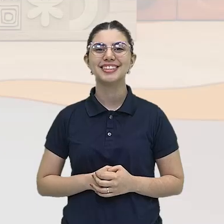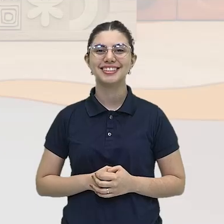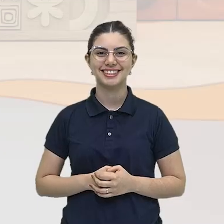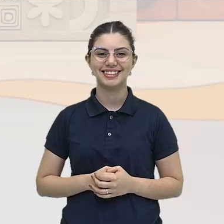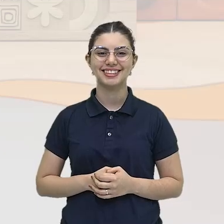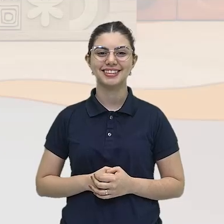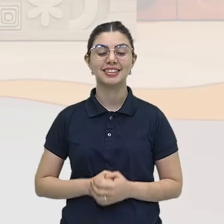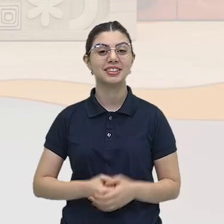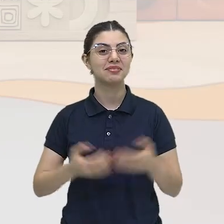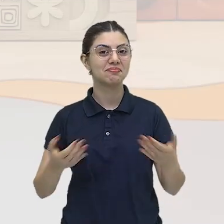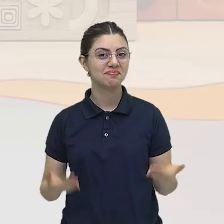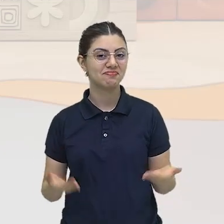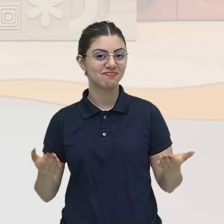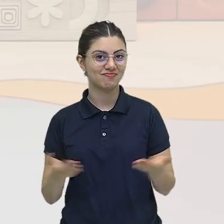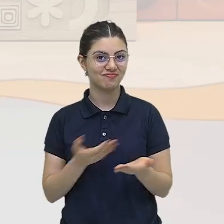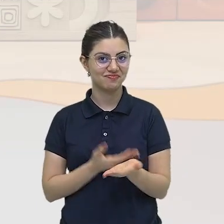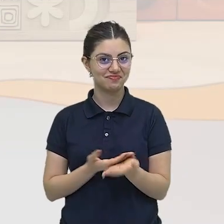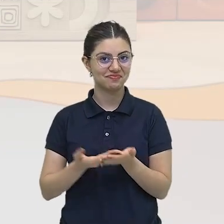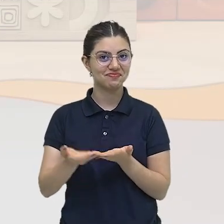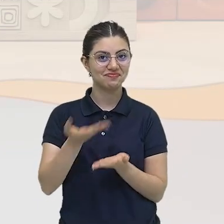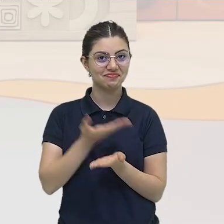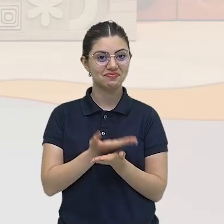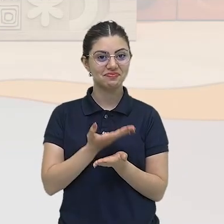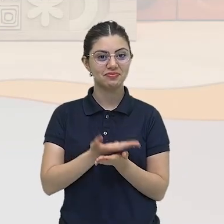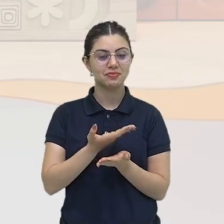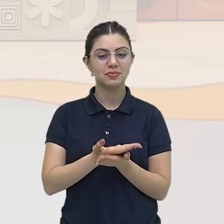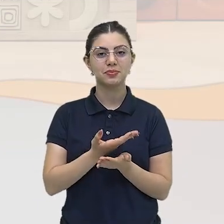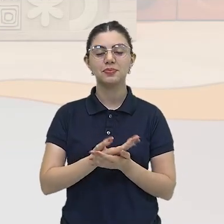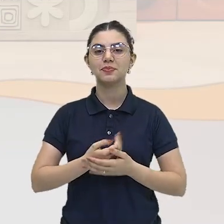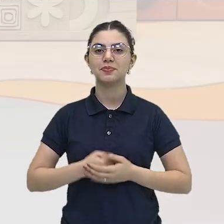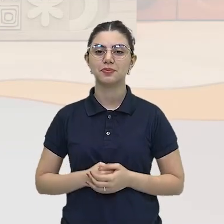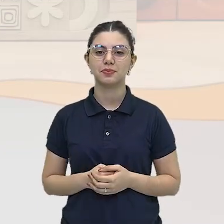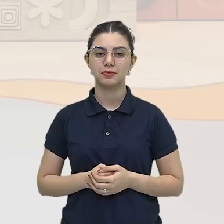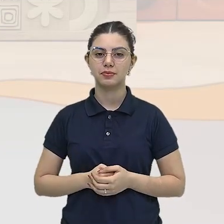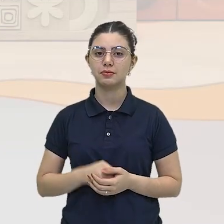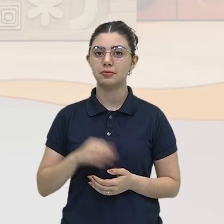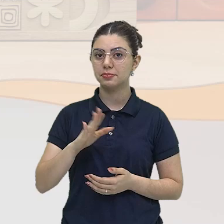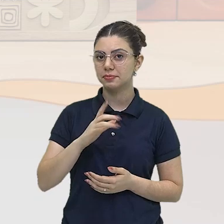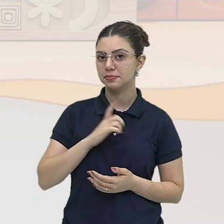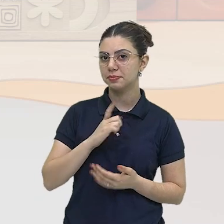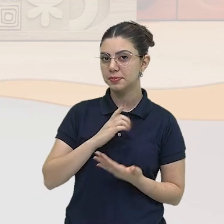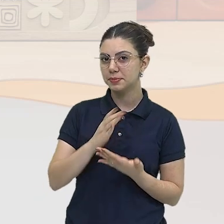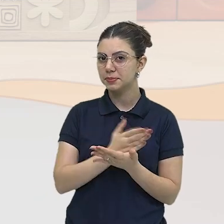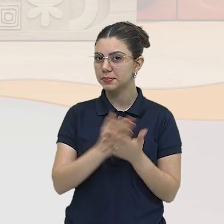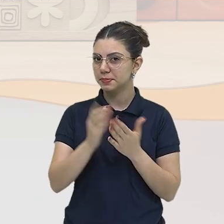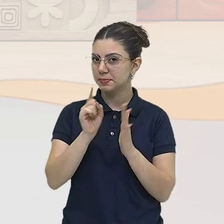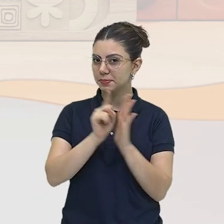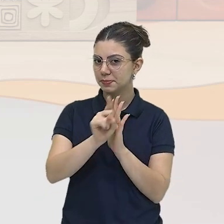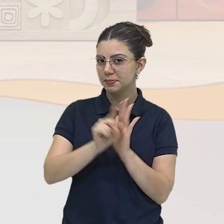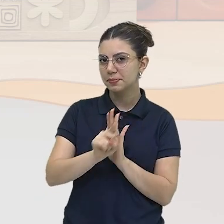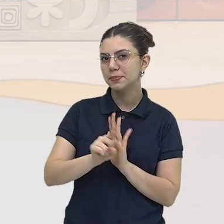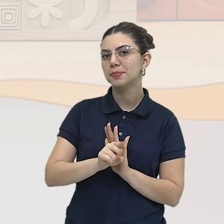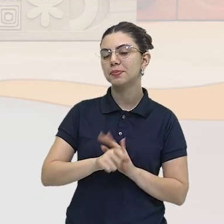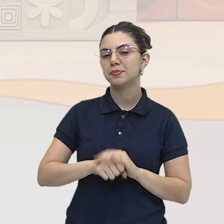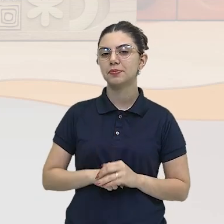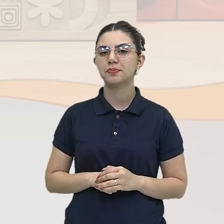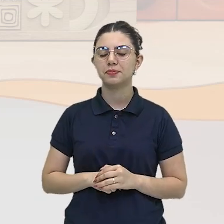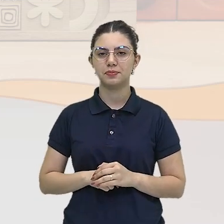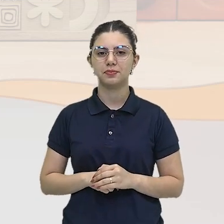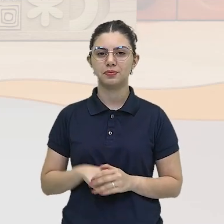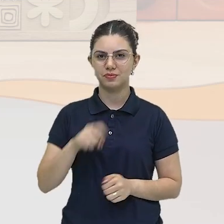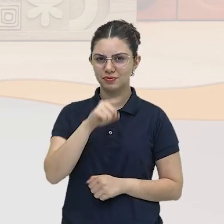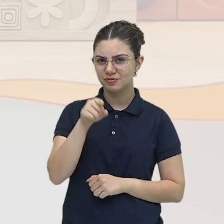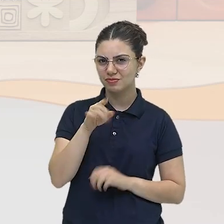Bem, gente, inicio nossa aula trazendo aqui algumas perguntinhas. Você já parou